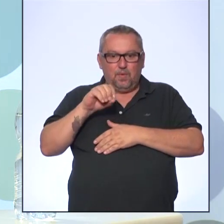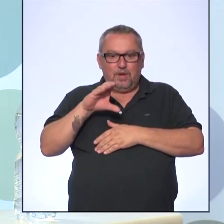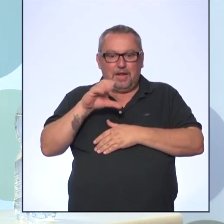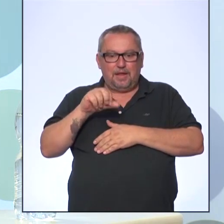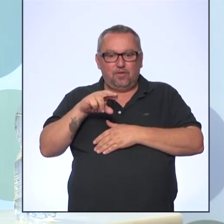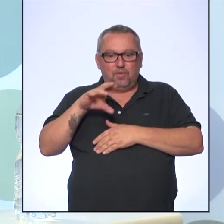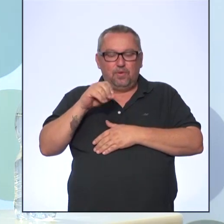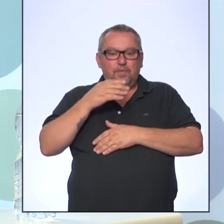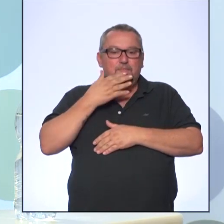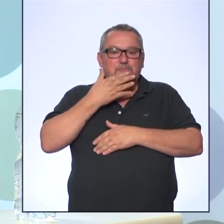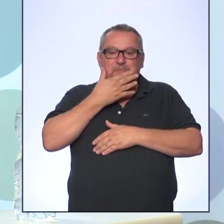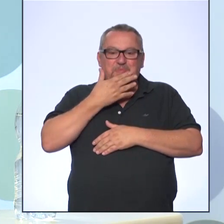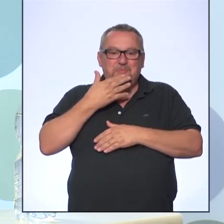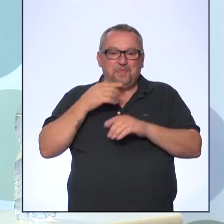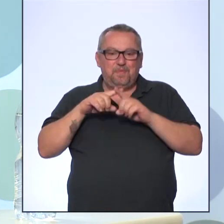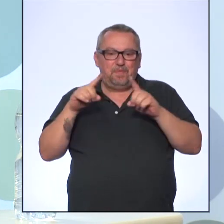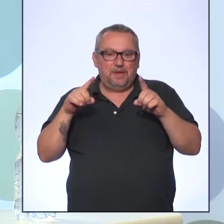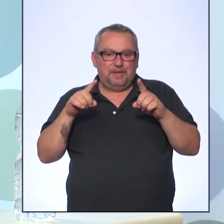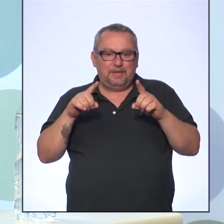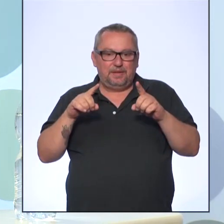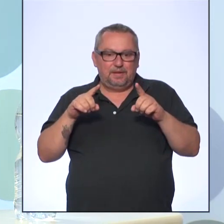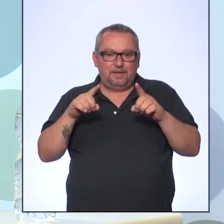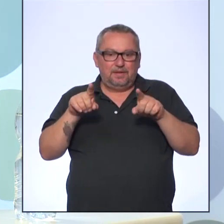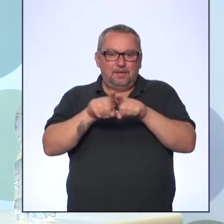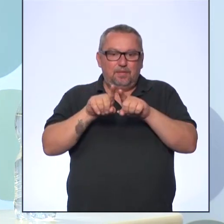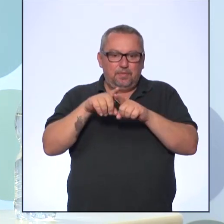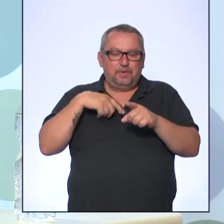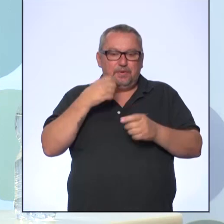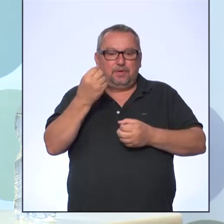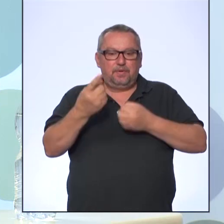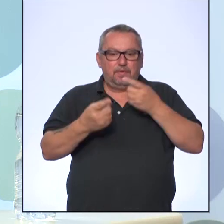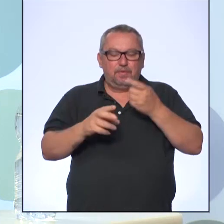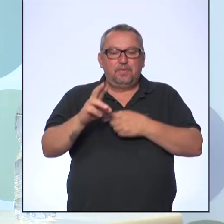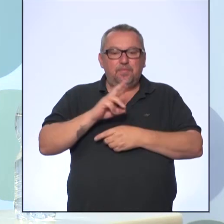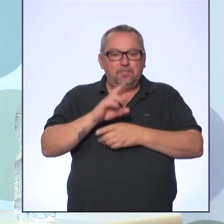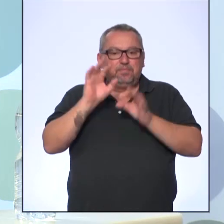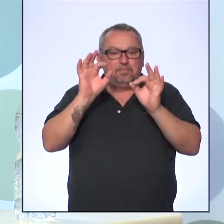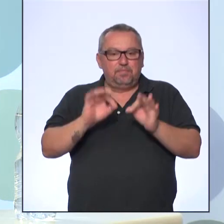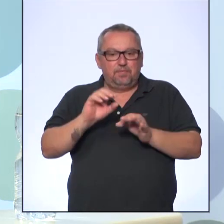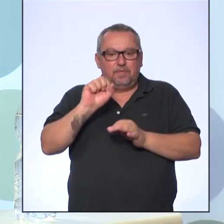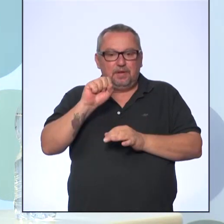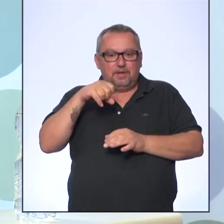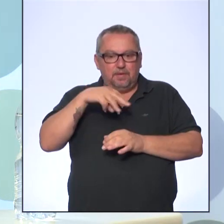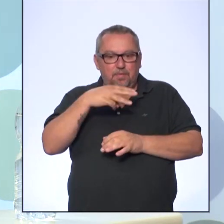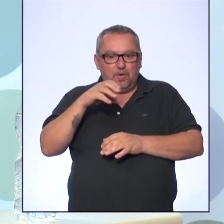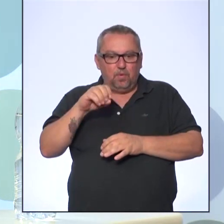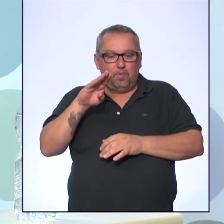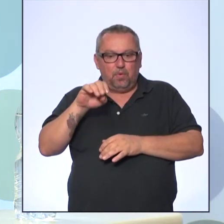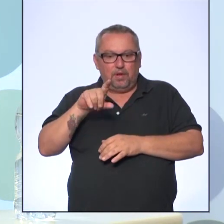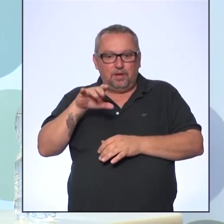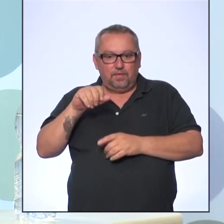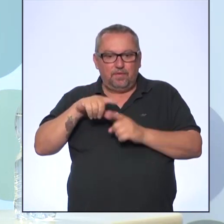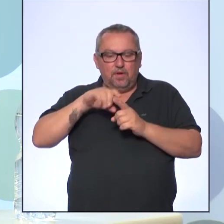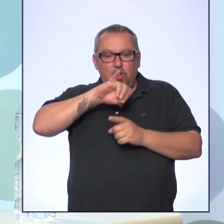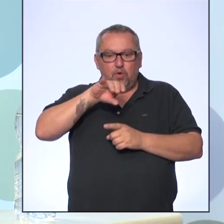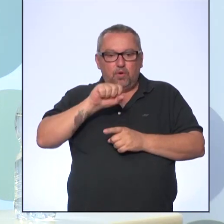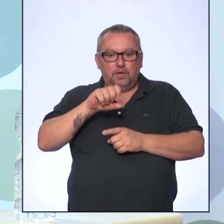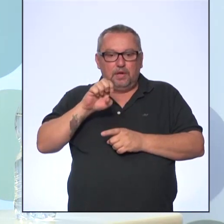coisas, enfim, que eu não entendi, mas temos algumas respostas corretas. O Simão Bolívar, o José de San